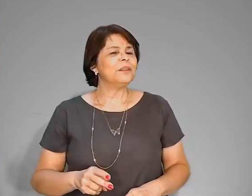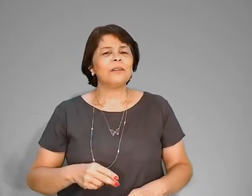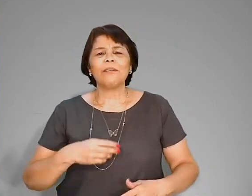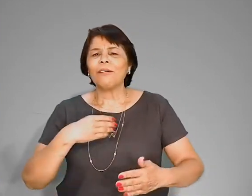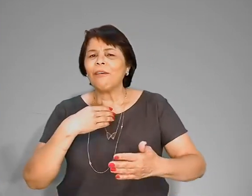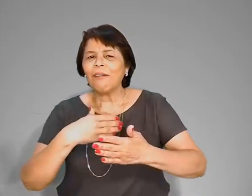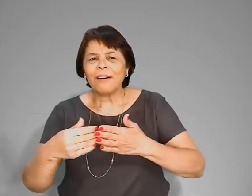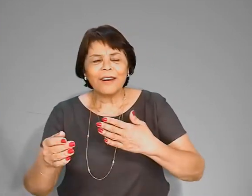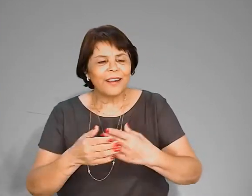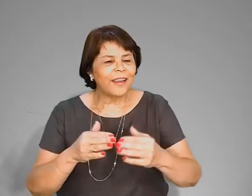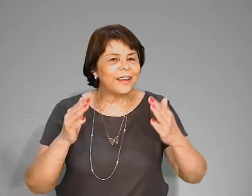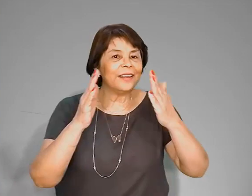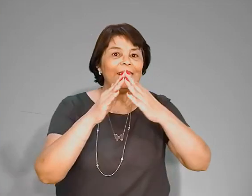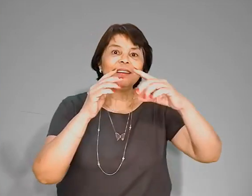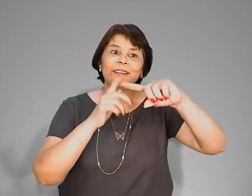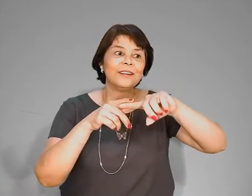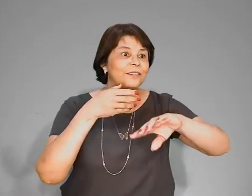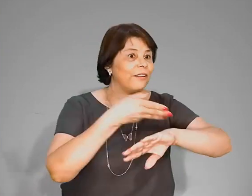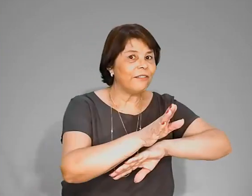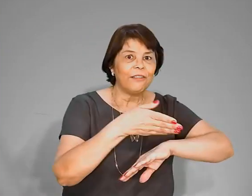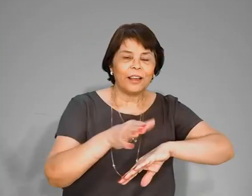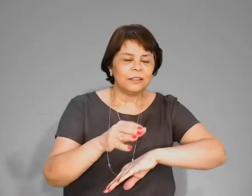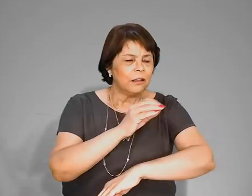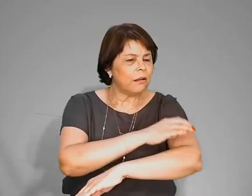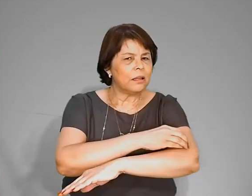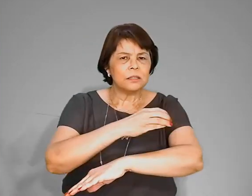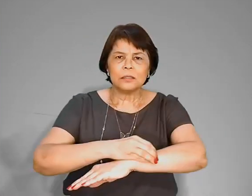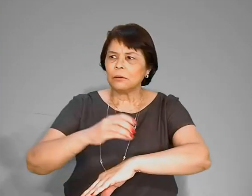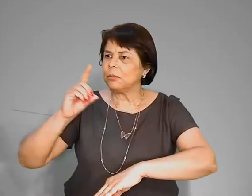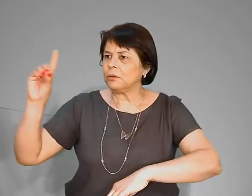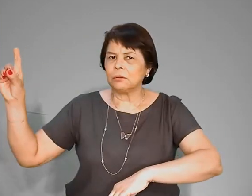eu pregue diferente, é que eu não tenho esse dom